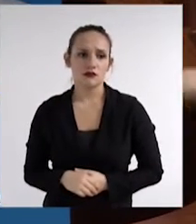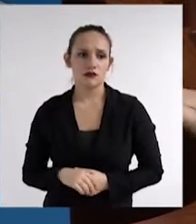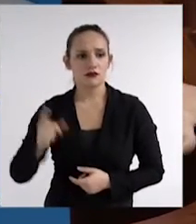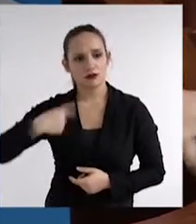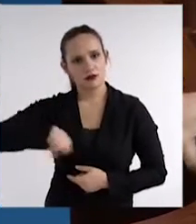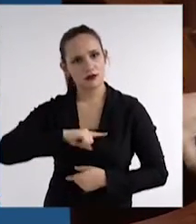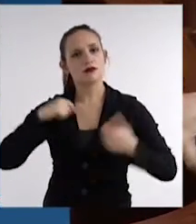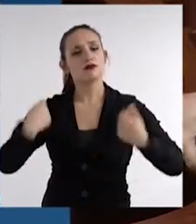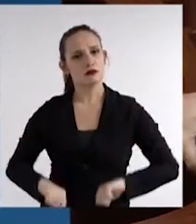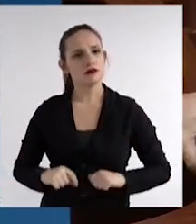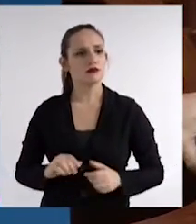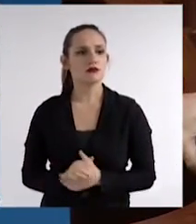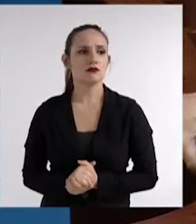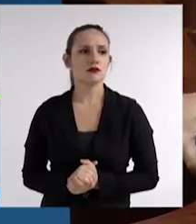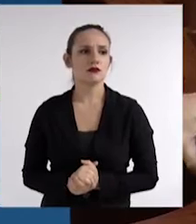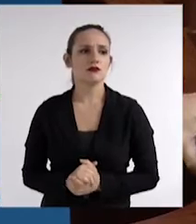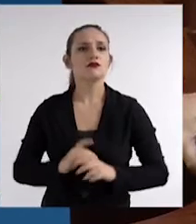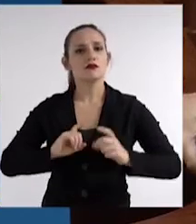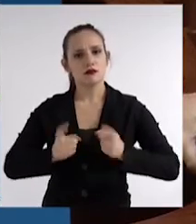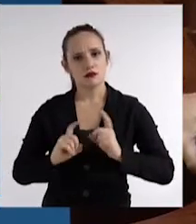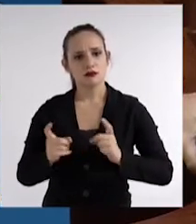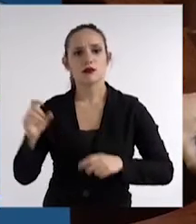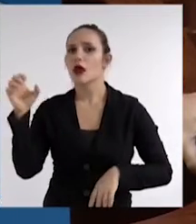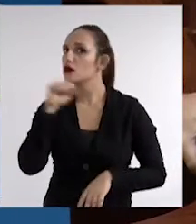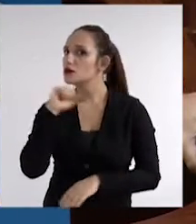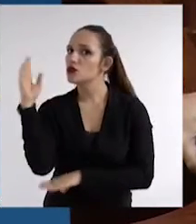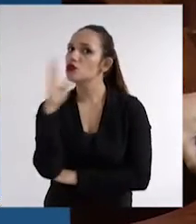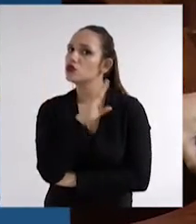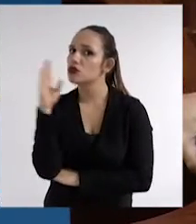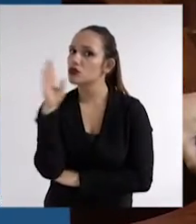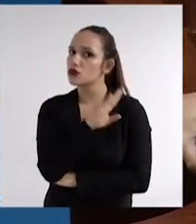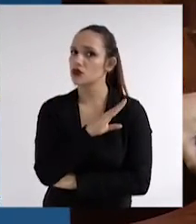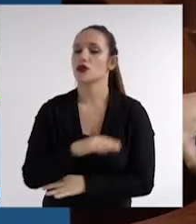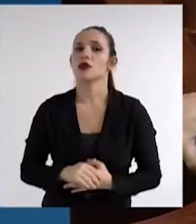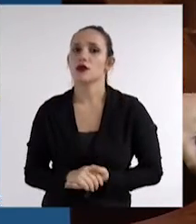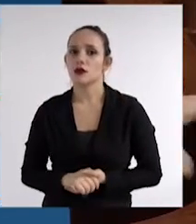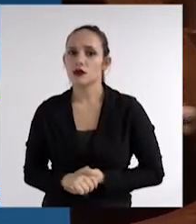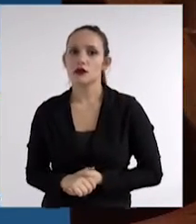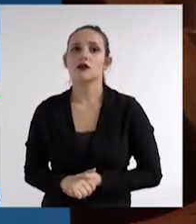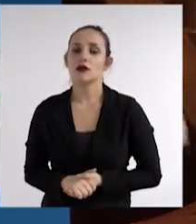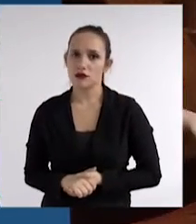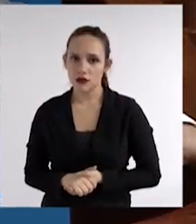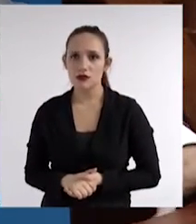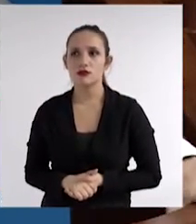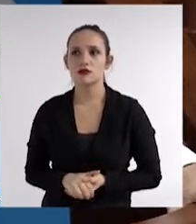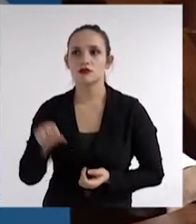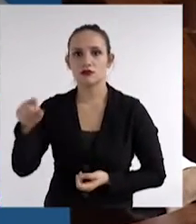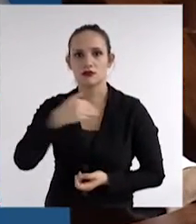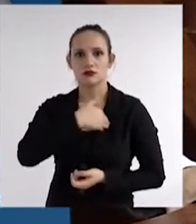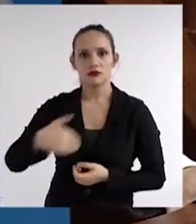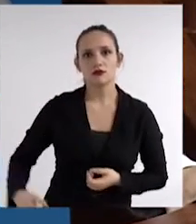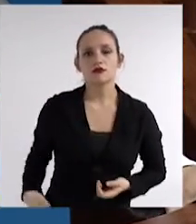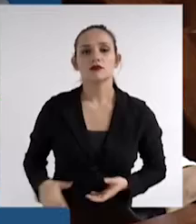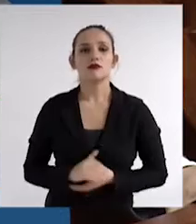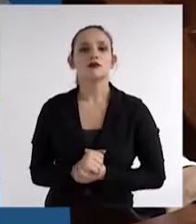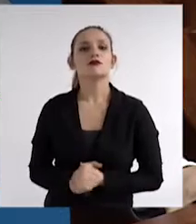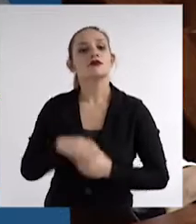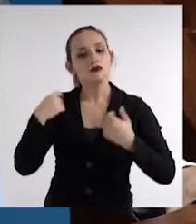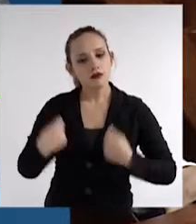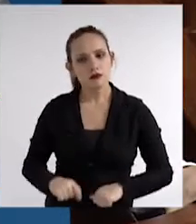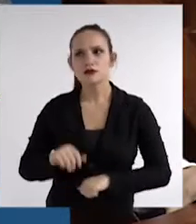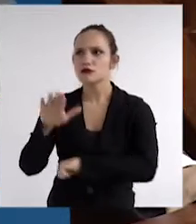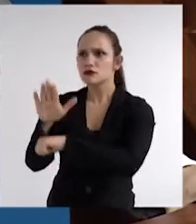Precisamos fazer uma reunião emergencial. O governo do Estado